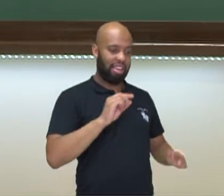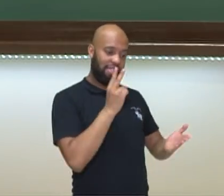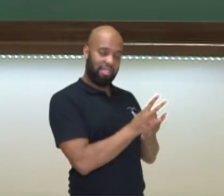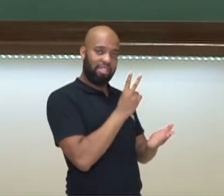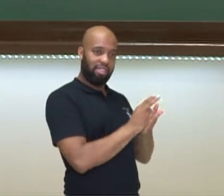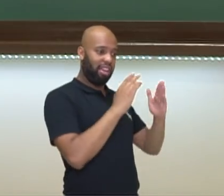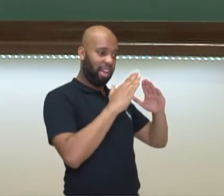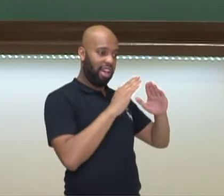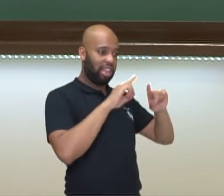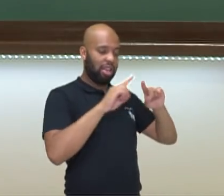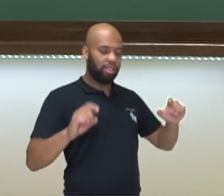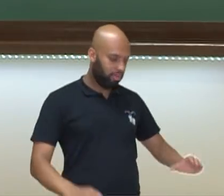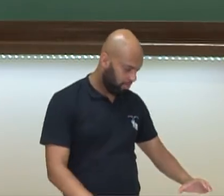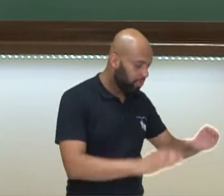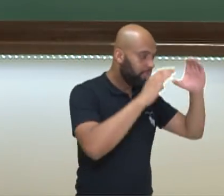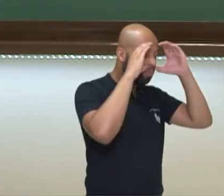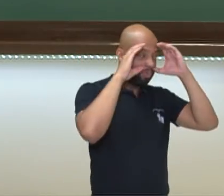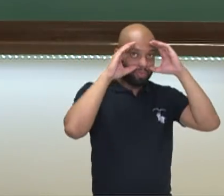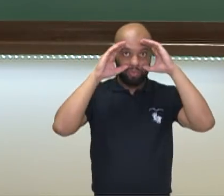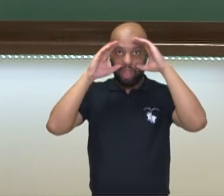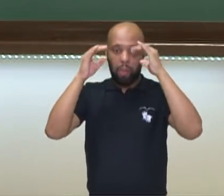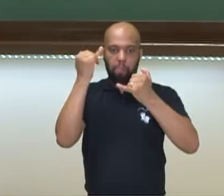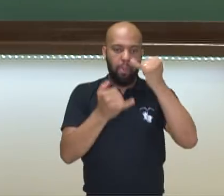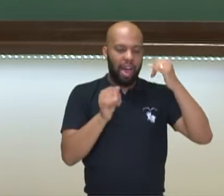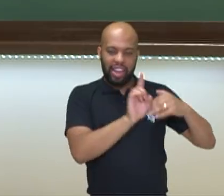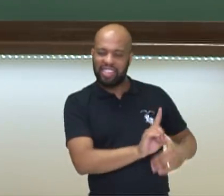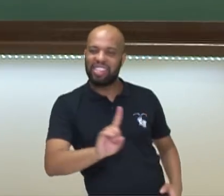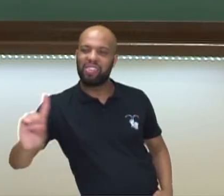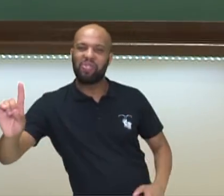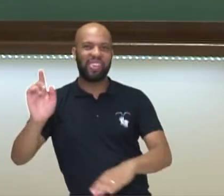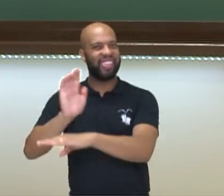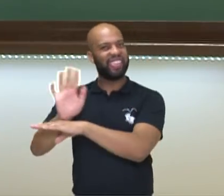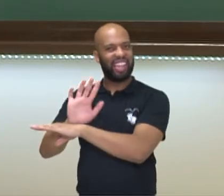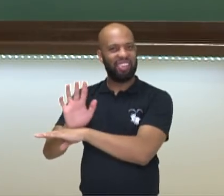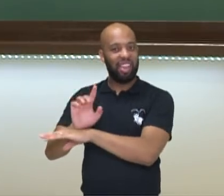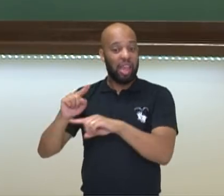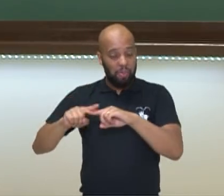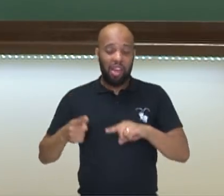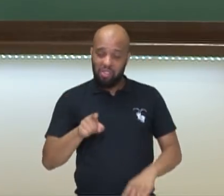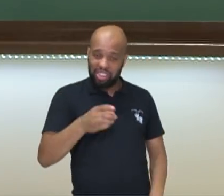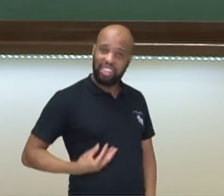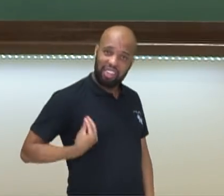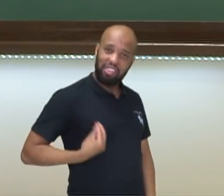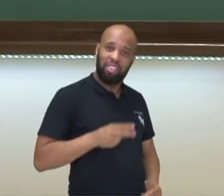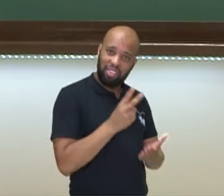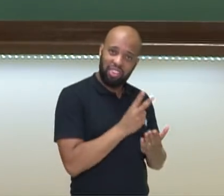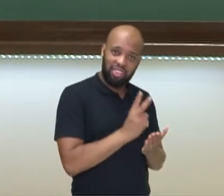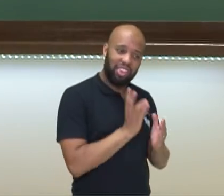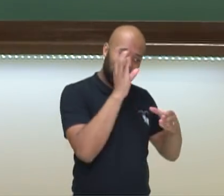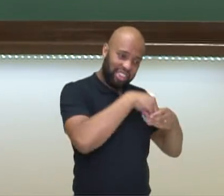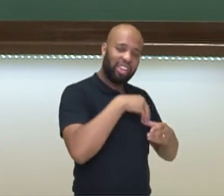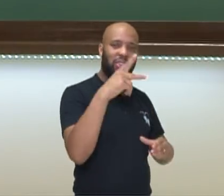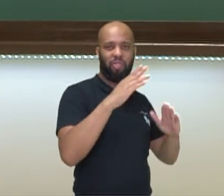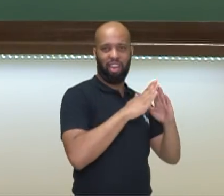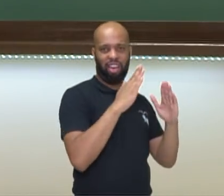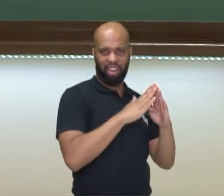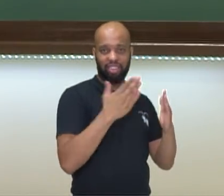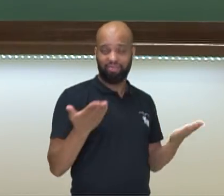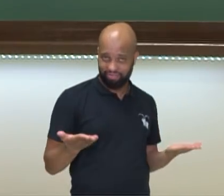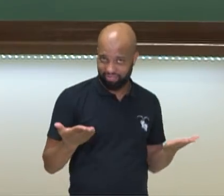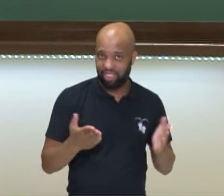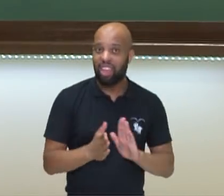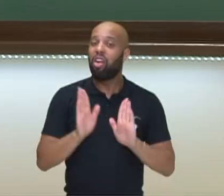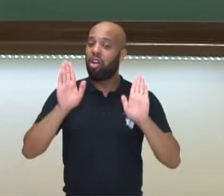ao cinema. Então você assistir o filme na sua casa. Na realidade, na verdade, vamos dizer